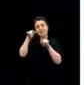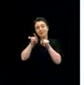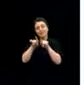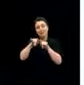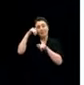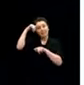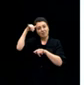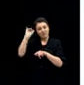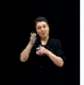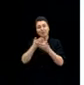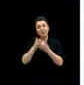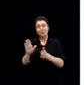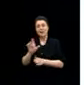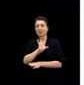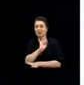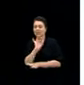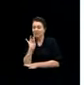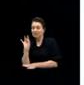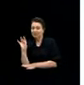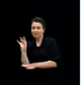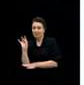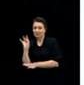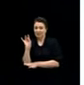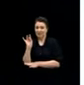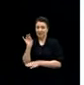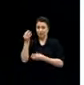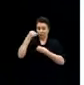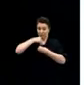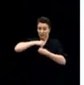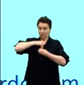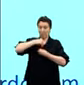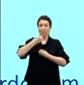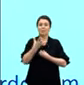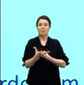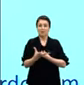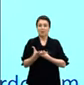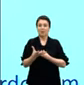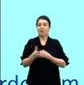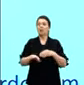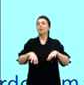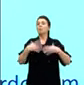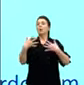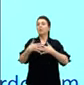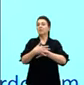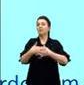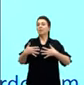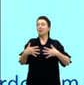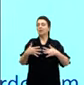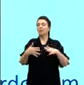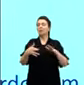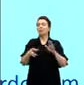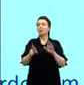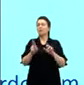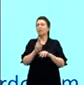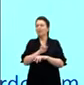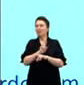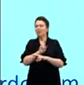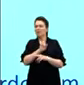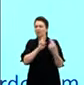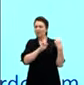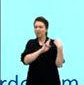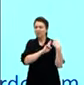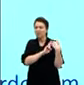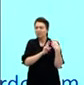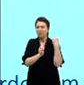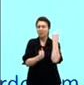corpo, do meio interno, né, para o meio externo? Qual é o tecido responsável por isso? É o tecido ósseo,